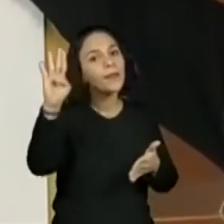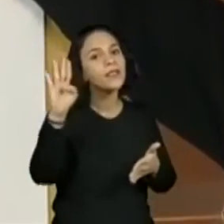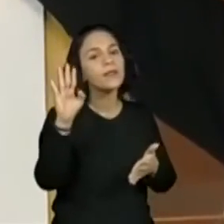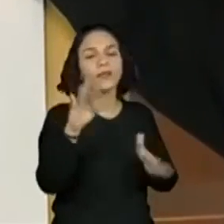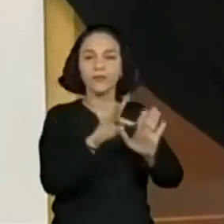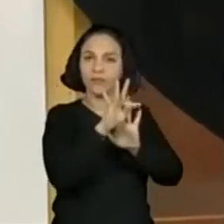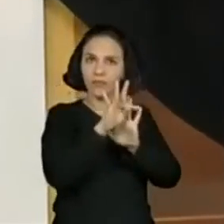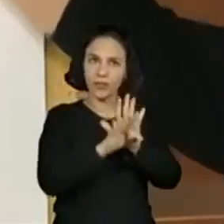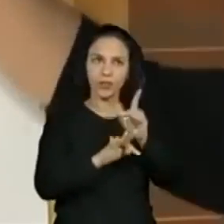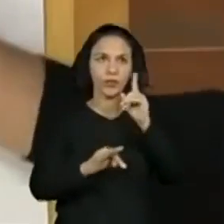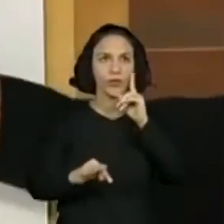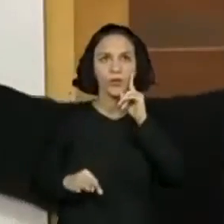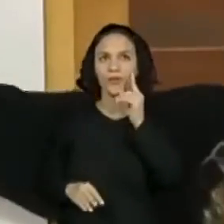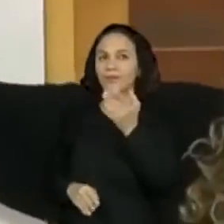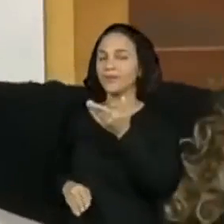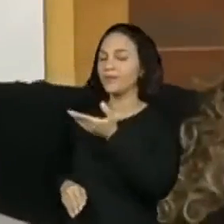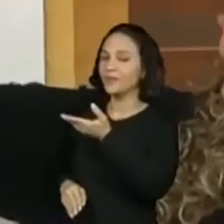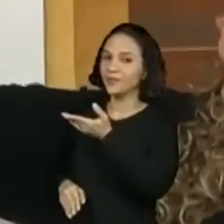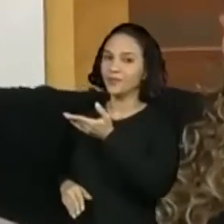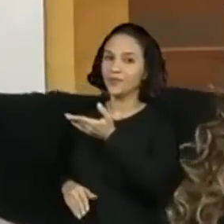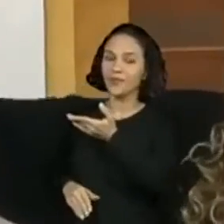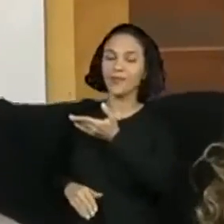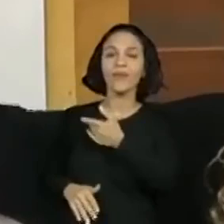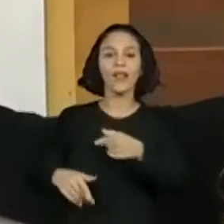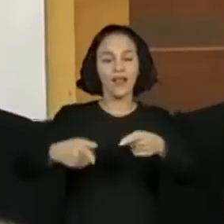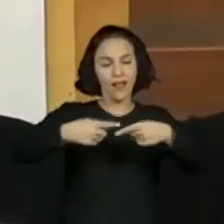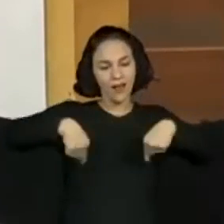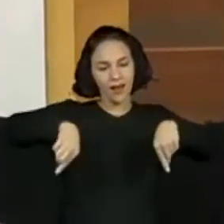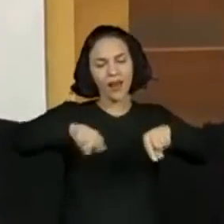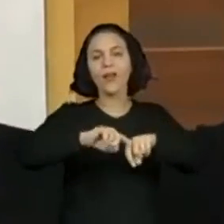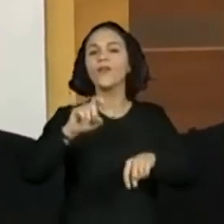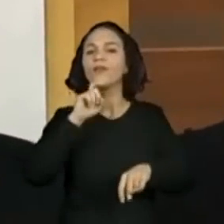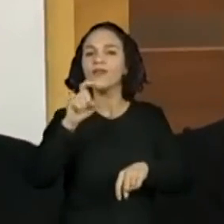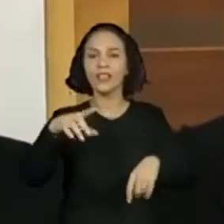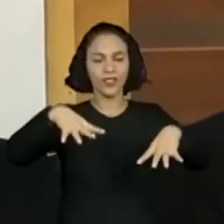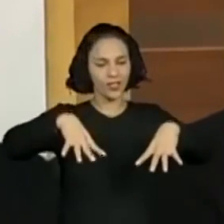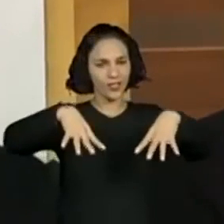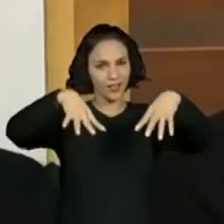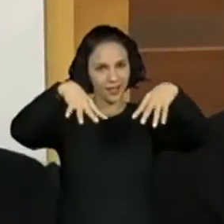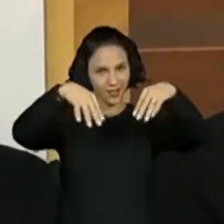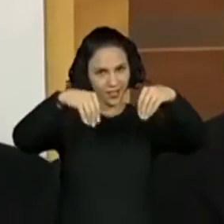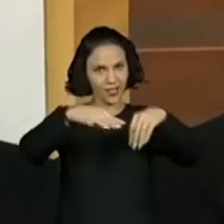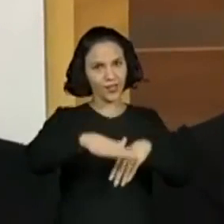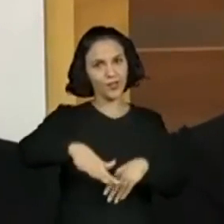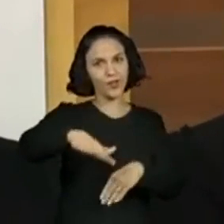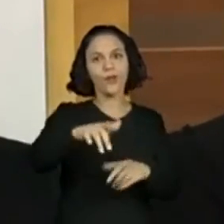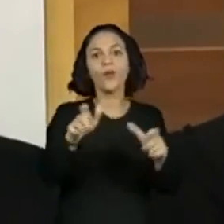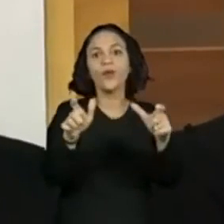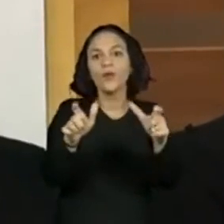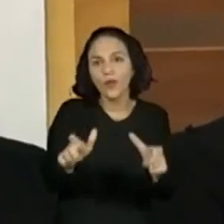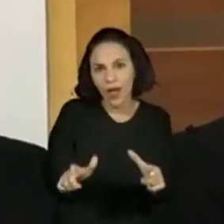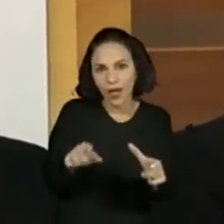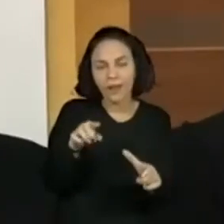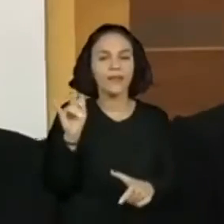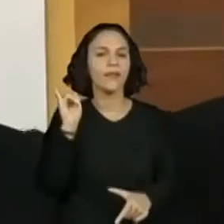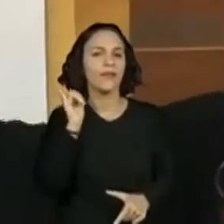do texto conhecido. Então, olha, Reino do Lago Verde, onde aconteceu a